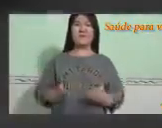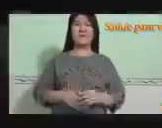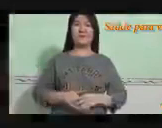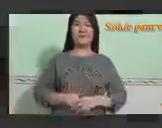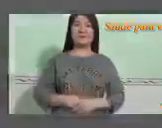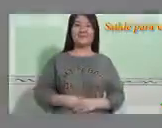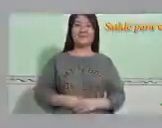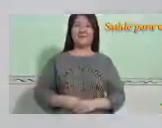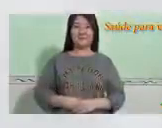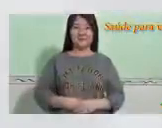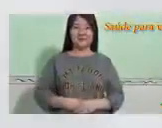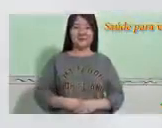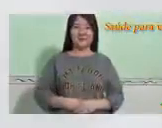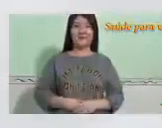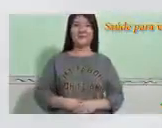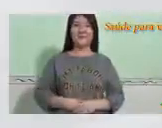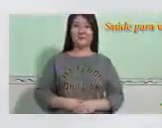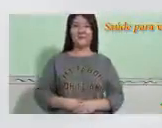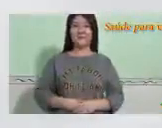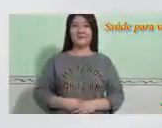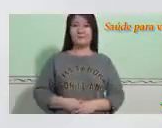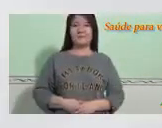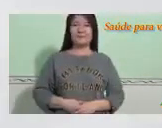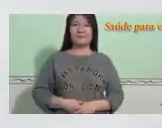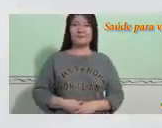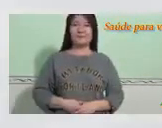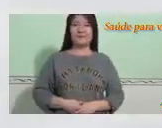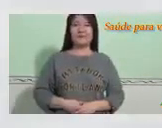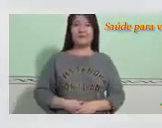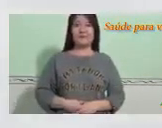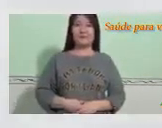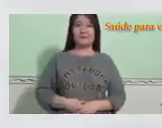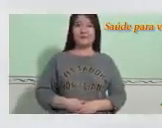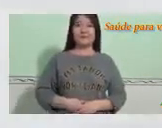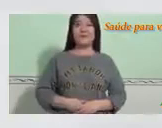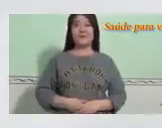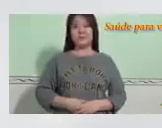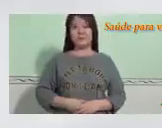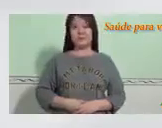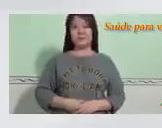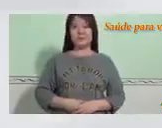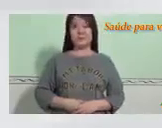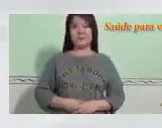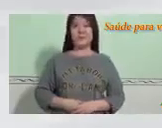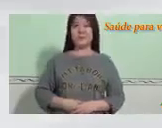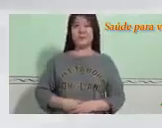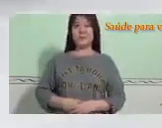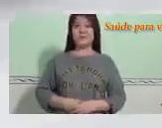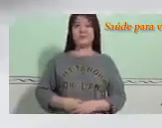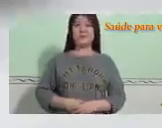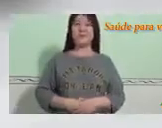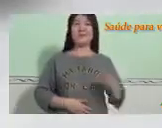dilate opel rcr se há-de é 30 a 60 minutos ponto assim que estiver bem uma acordadinha e não